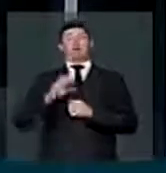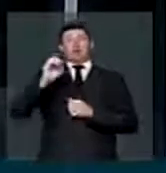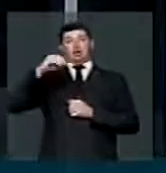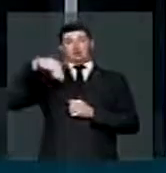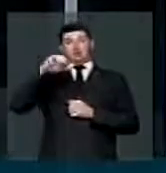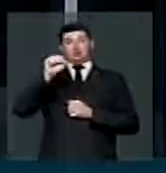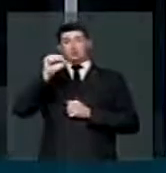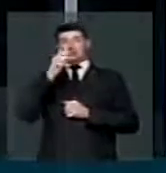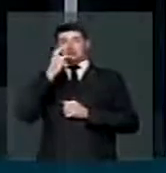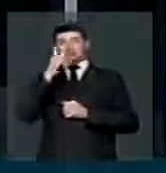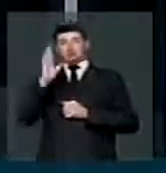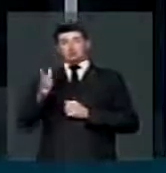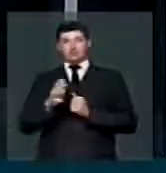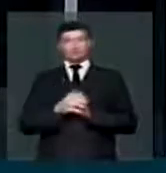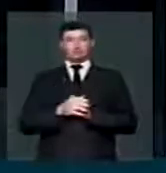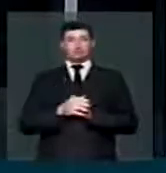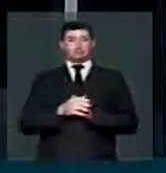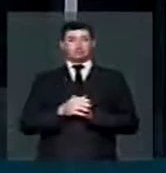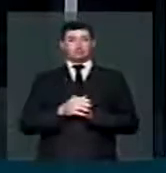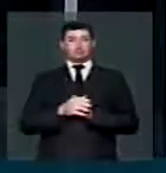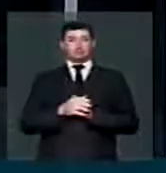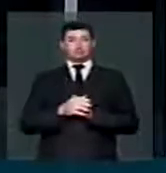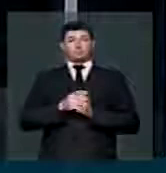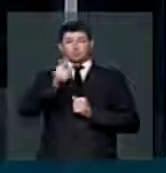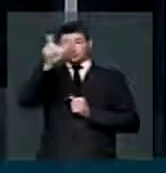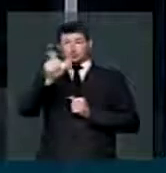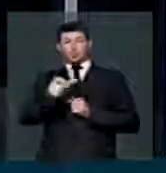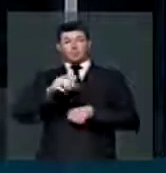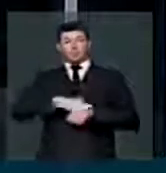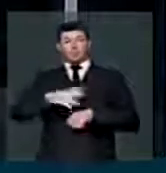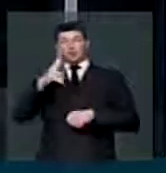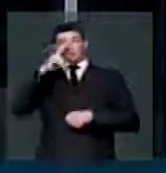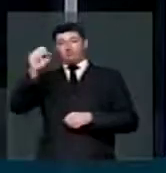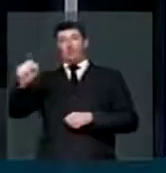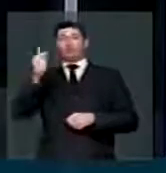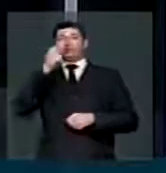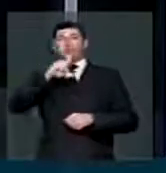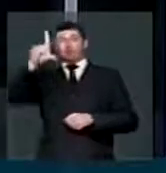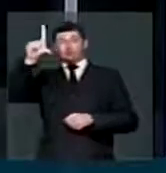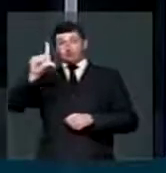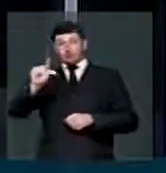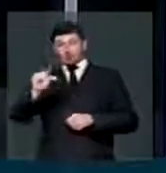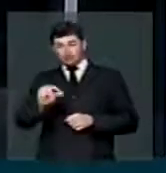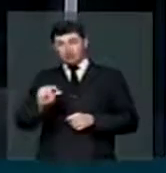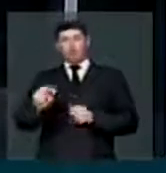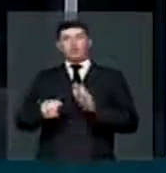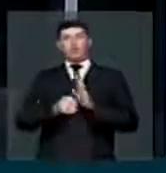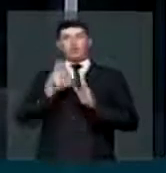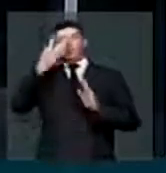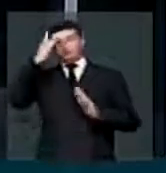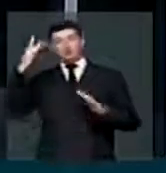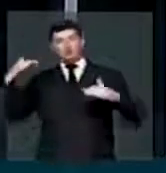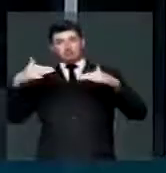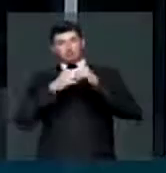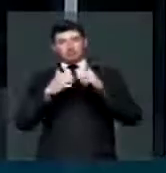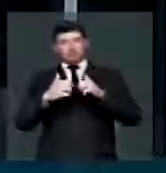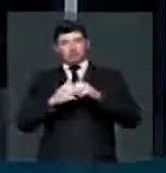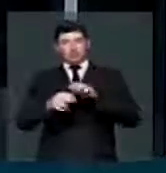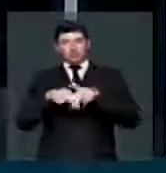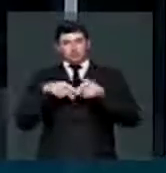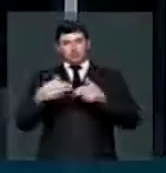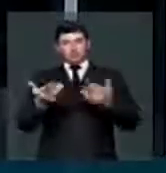diz que uma das maneiras mais eficazes de reduzir a incidência de acidentes